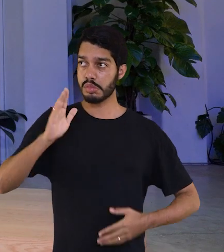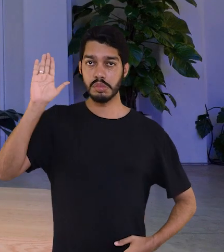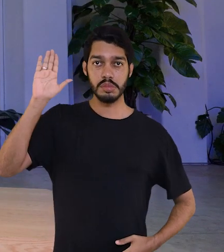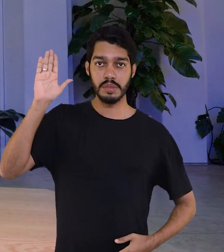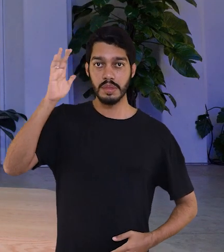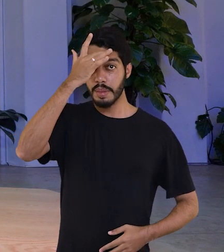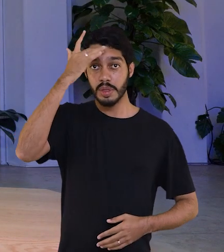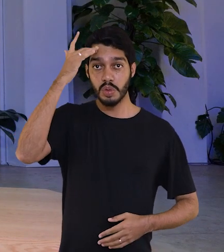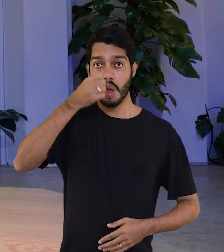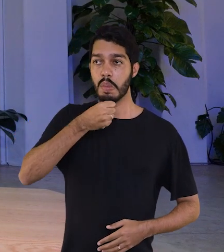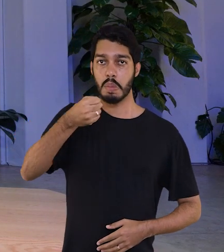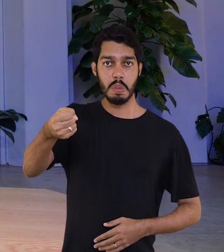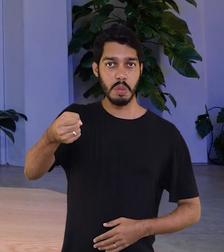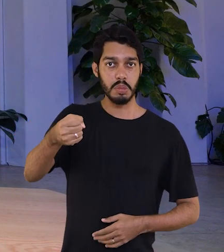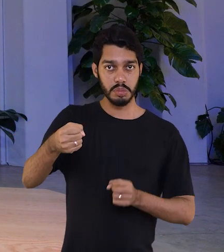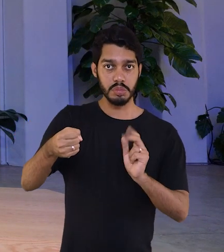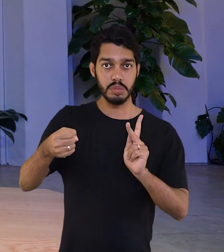pessoal do microfone da produção